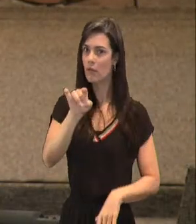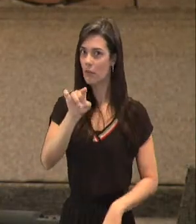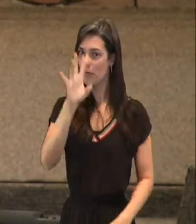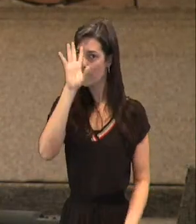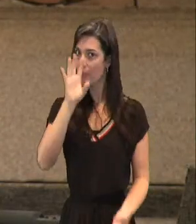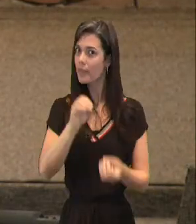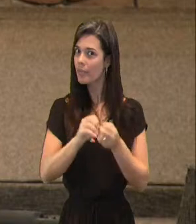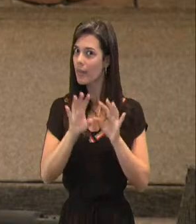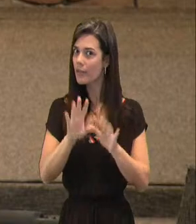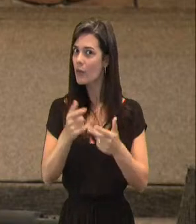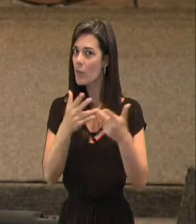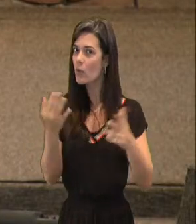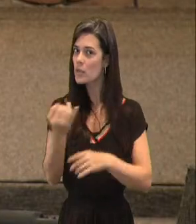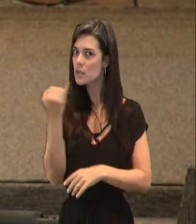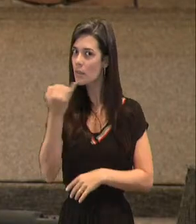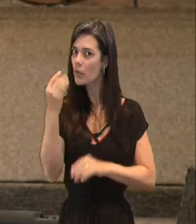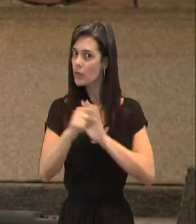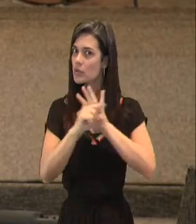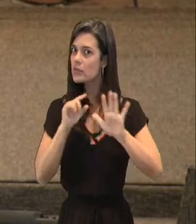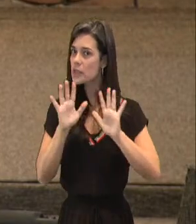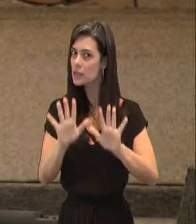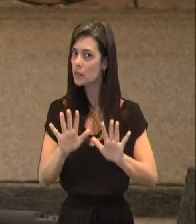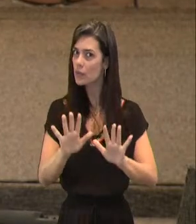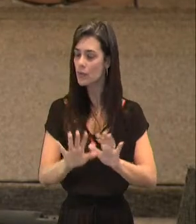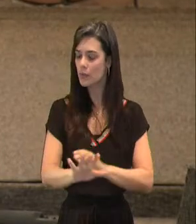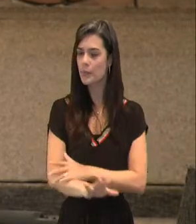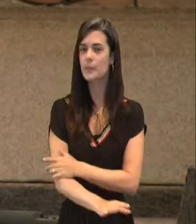algo importante nesse versículo.